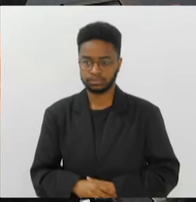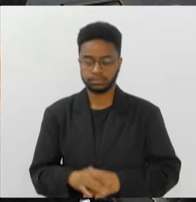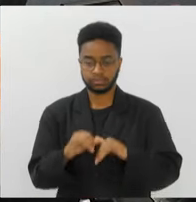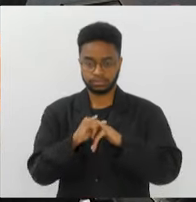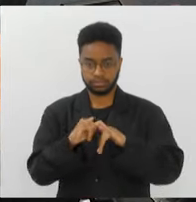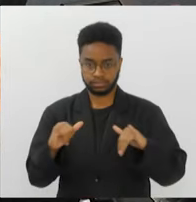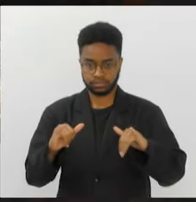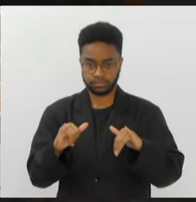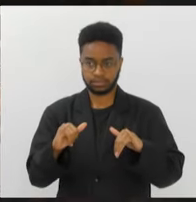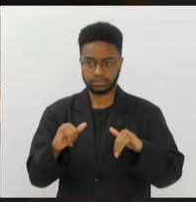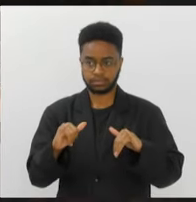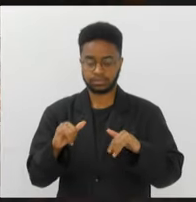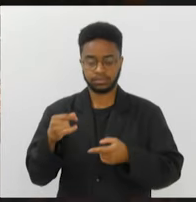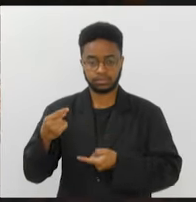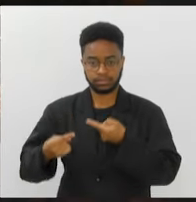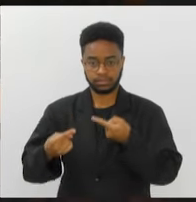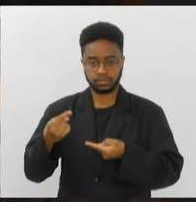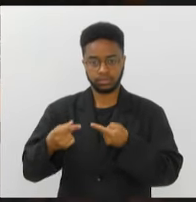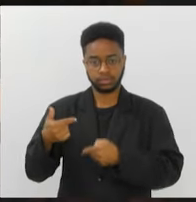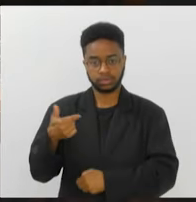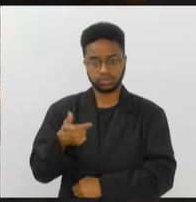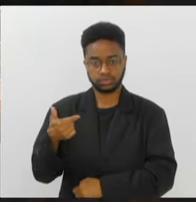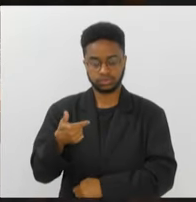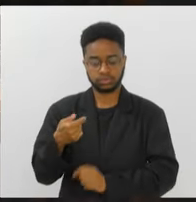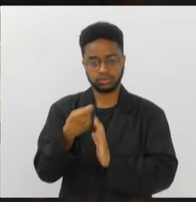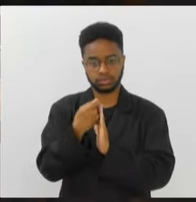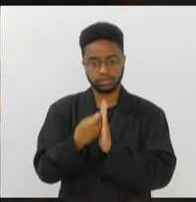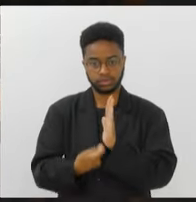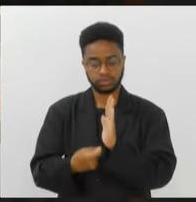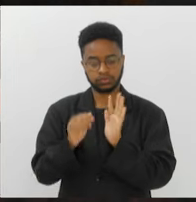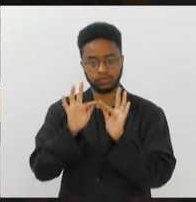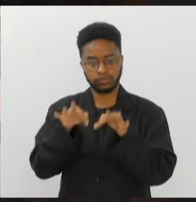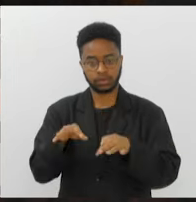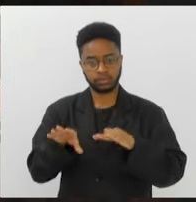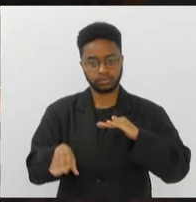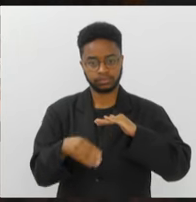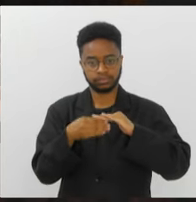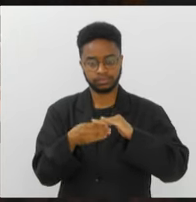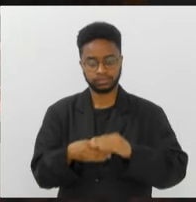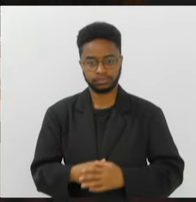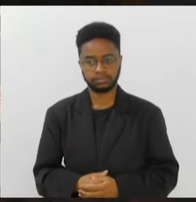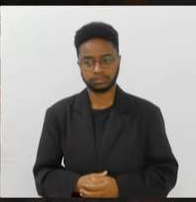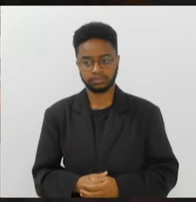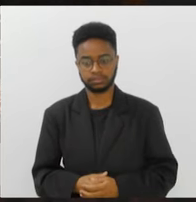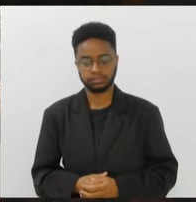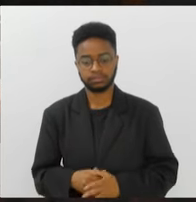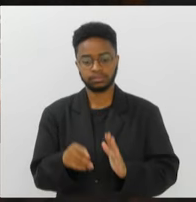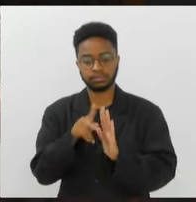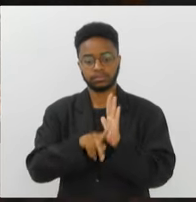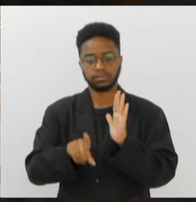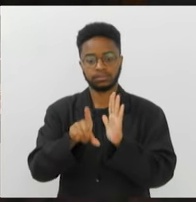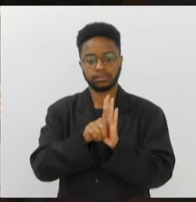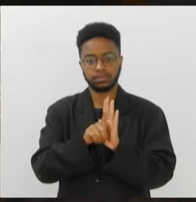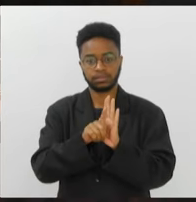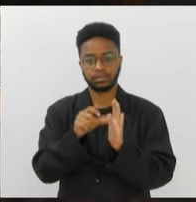Anuncio, em tramitação ordinária, em segunda discussão, redação do vencido, assim emendada. Projeto de lei